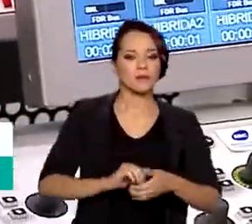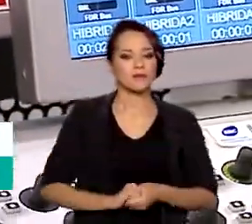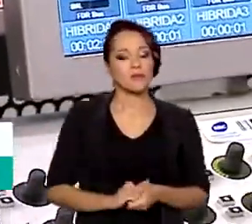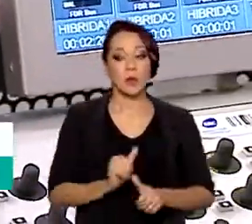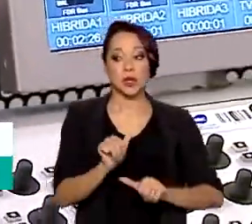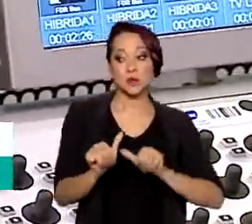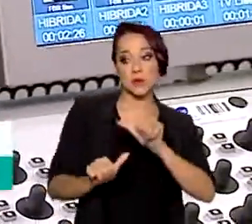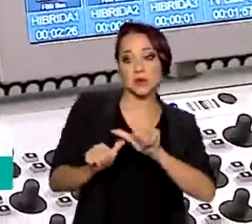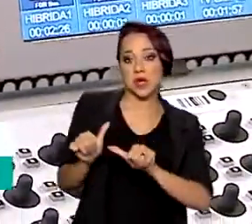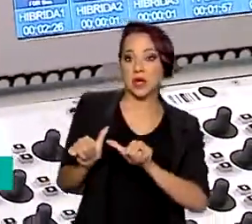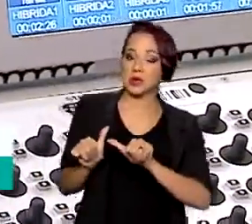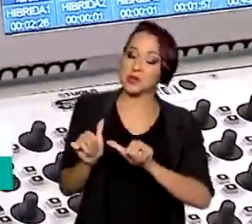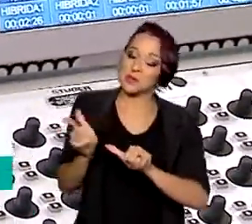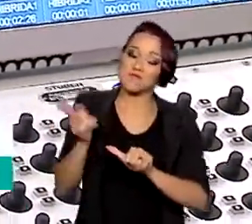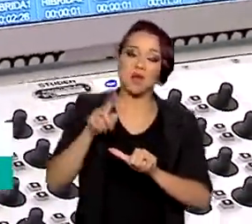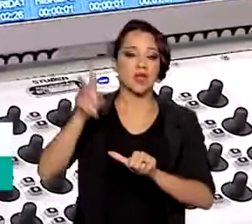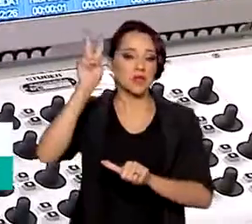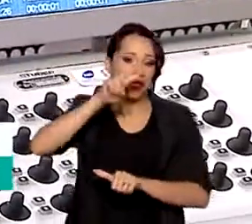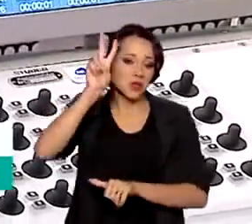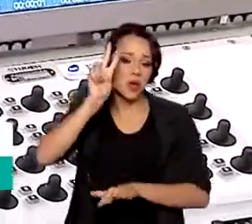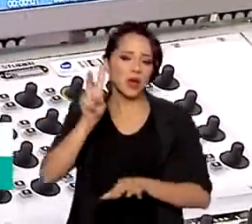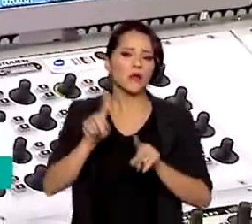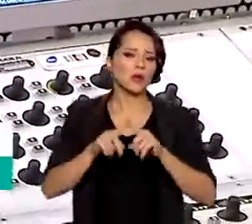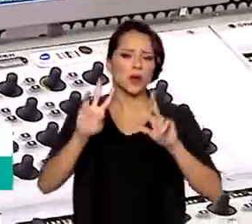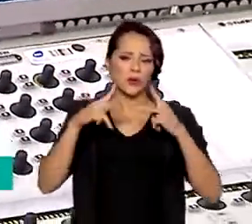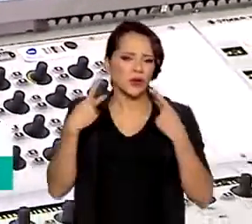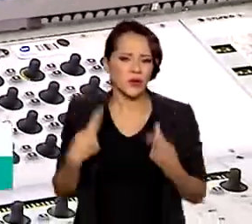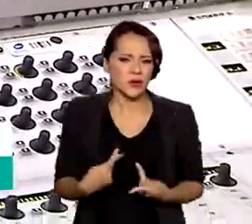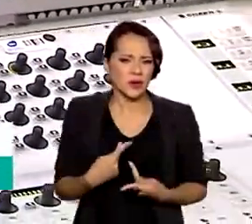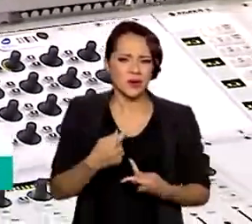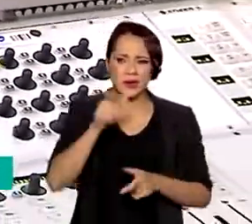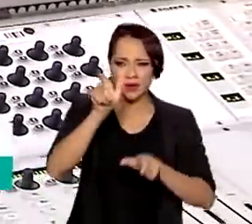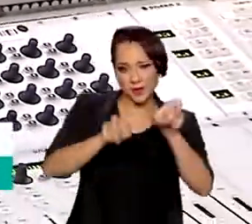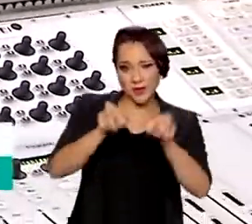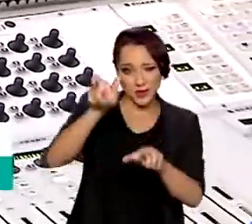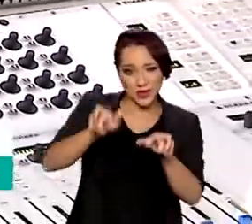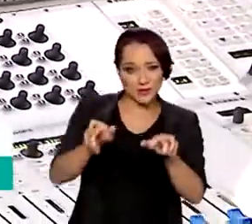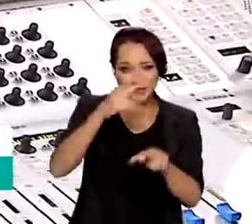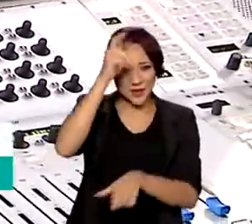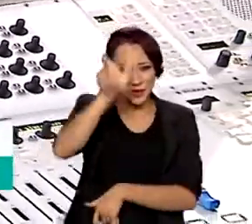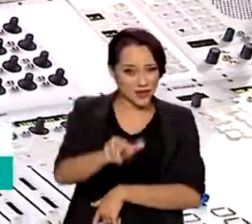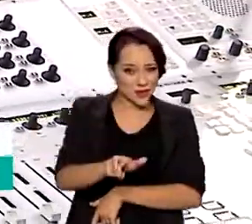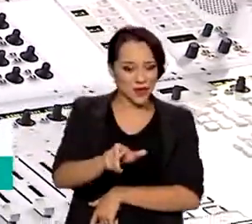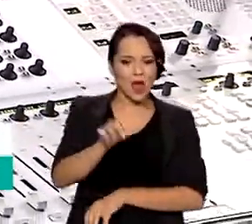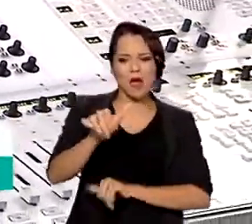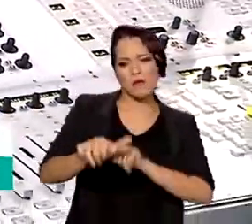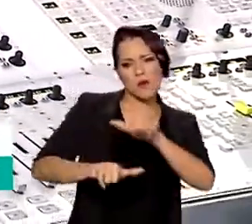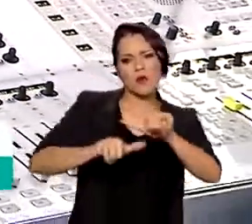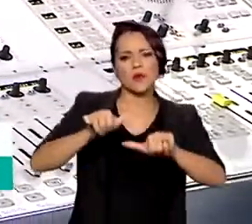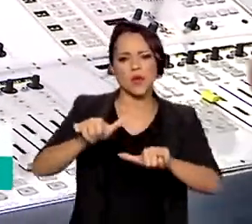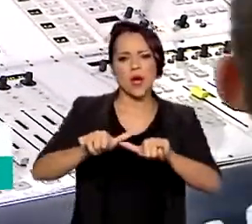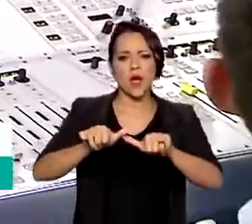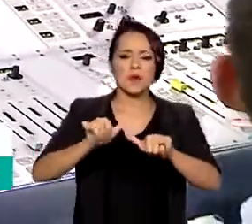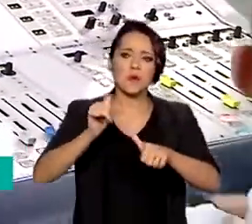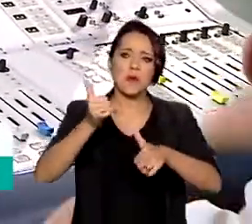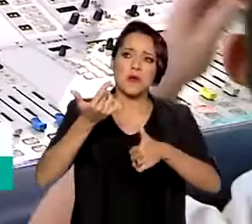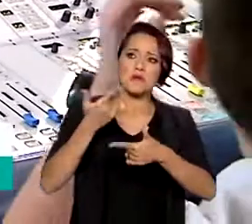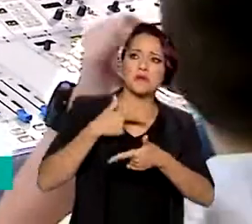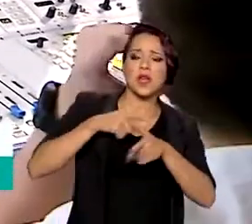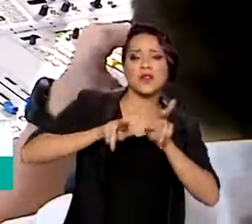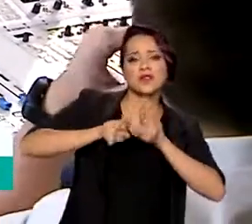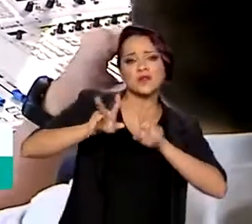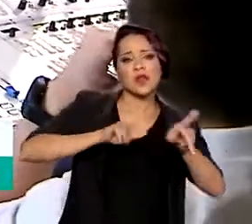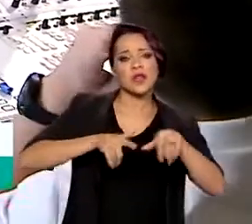mudanças, elas fazem parte da história, porque o ser humano, as pessoas, eu gosto de chamar assim, elas vão mudando, elas vão reivindicando